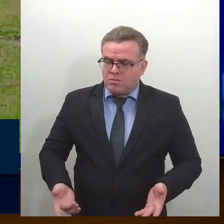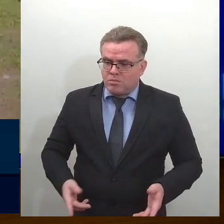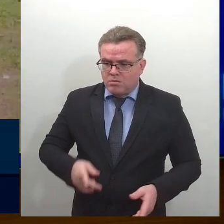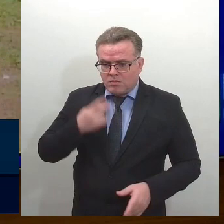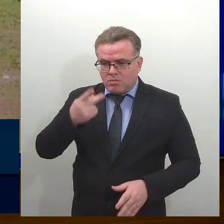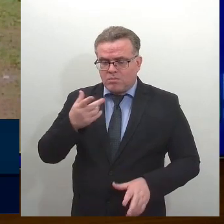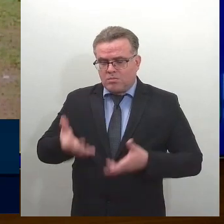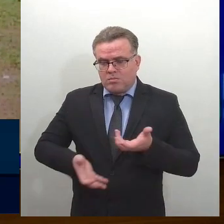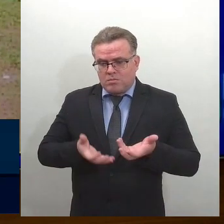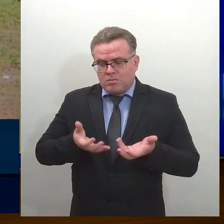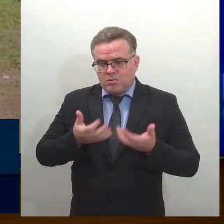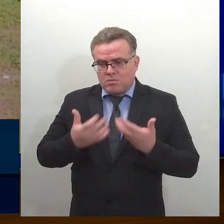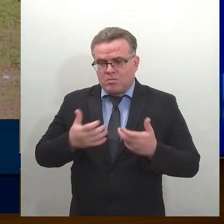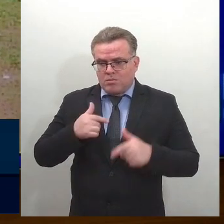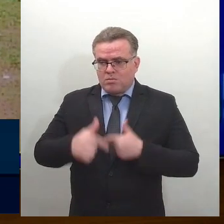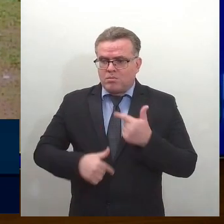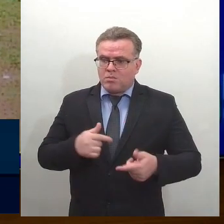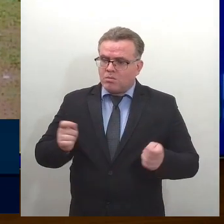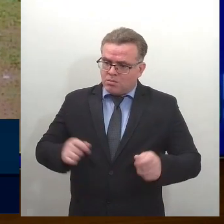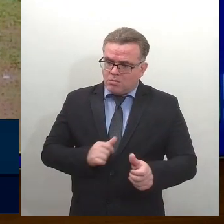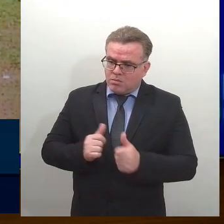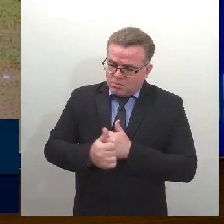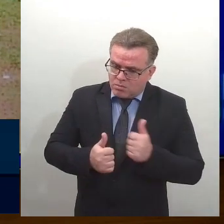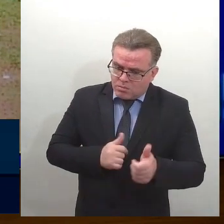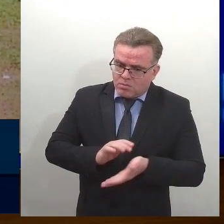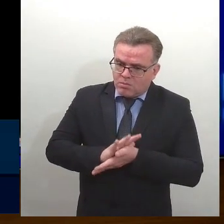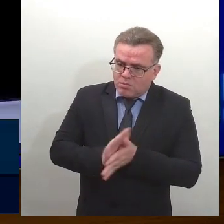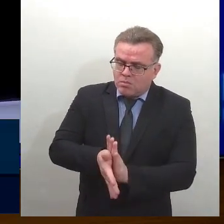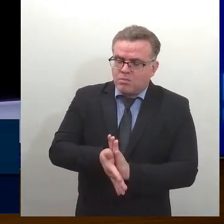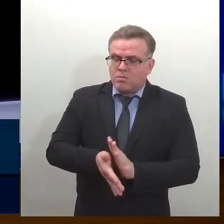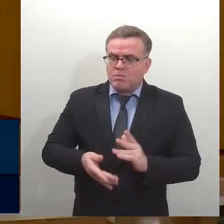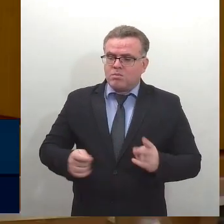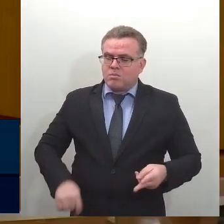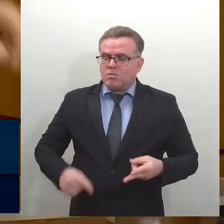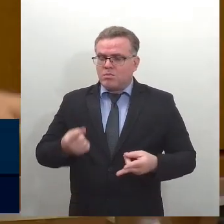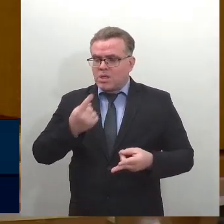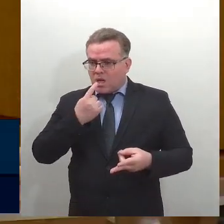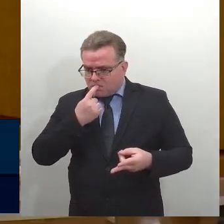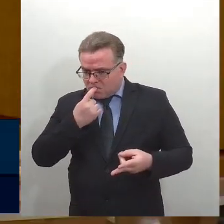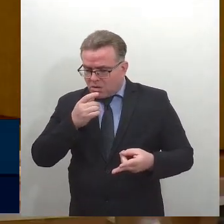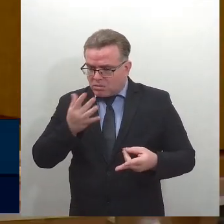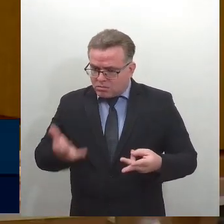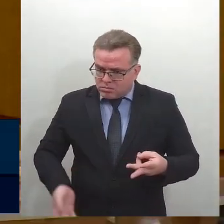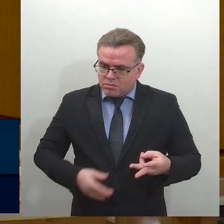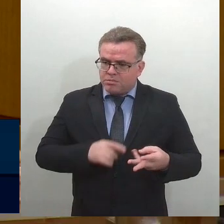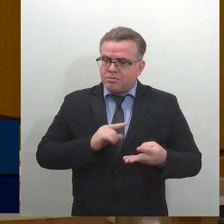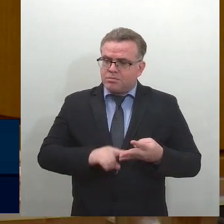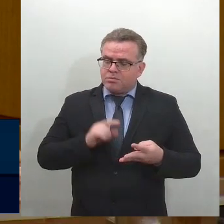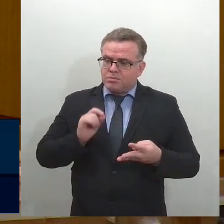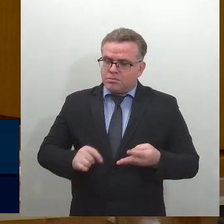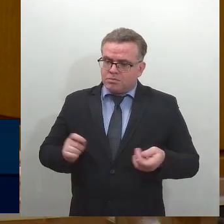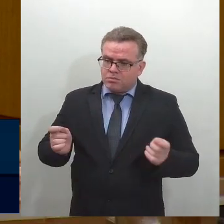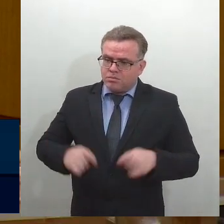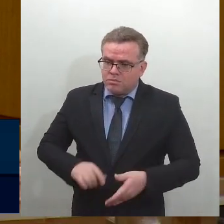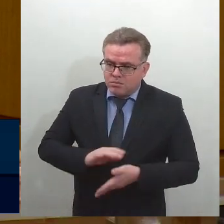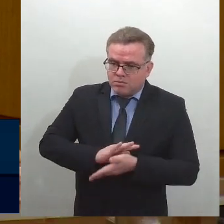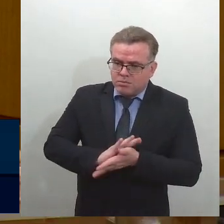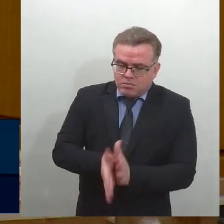perseguição, mesmo que o preço seja inveja, mesmo que o preço seja agressão, porque não é